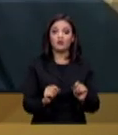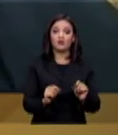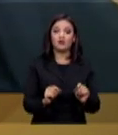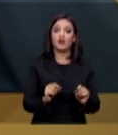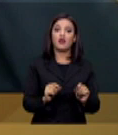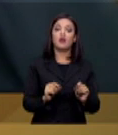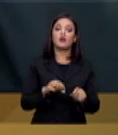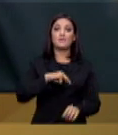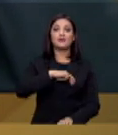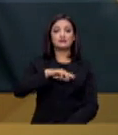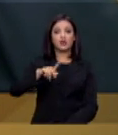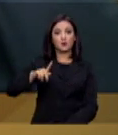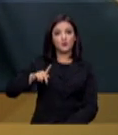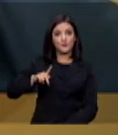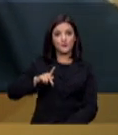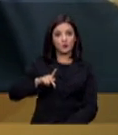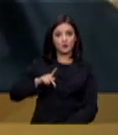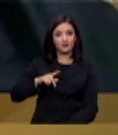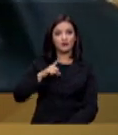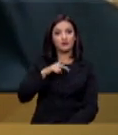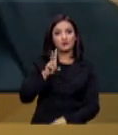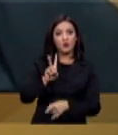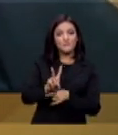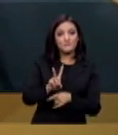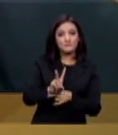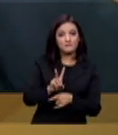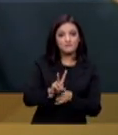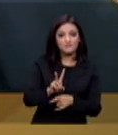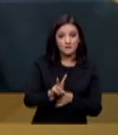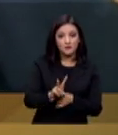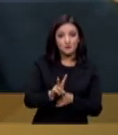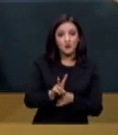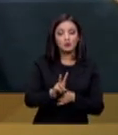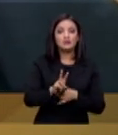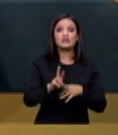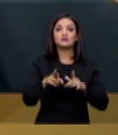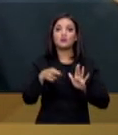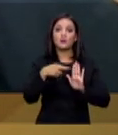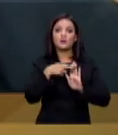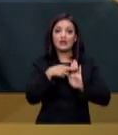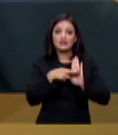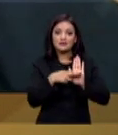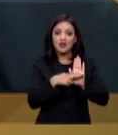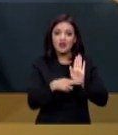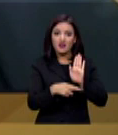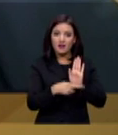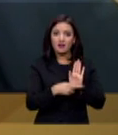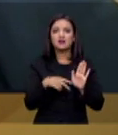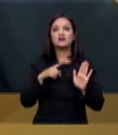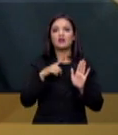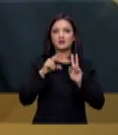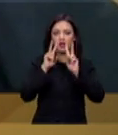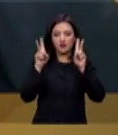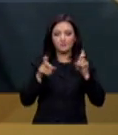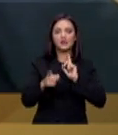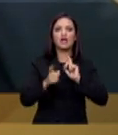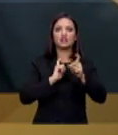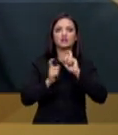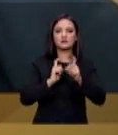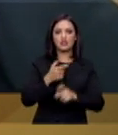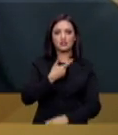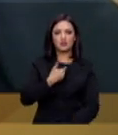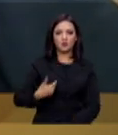Público Federal sobre os princípios que presidem a administração pública